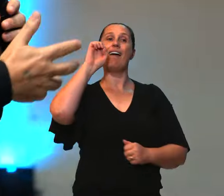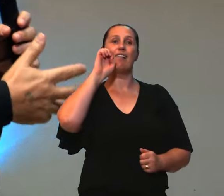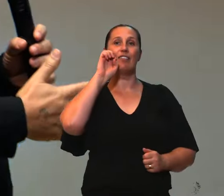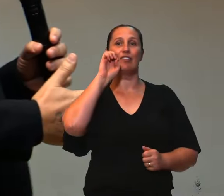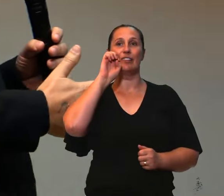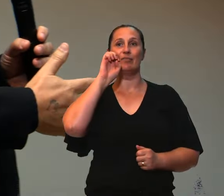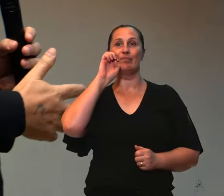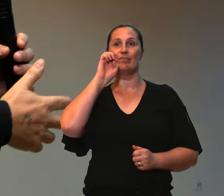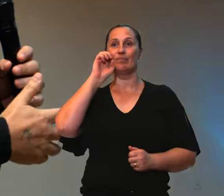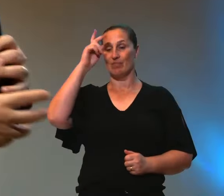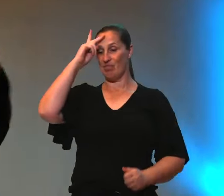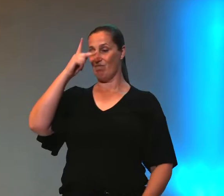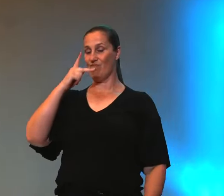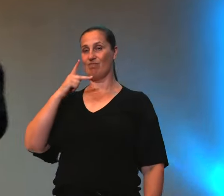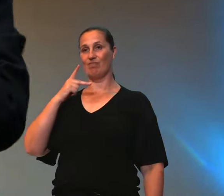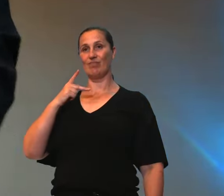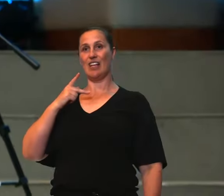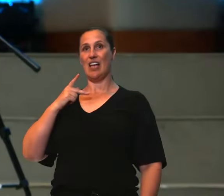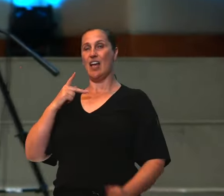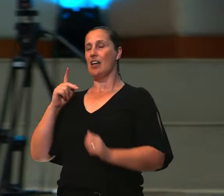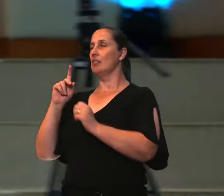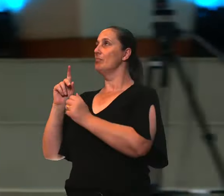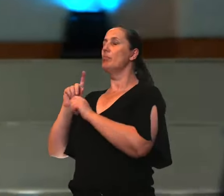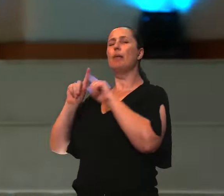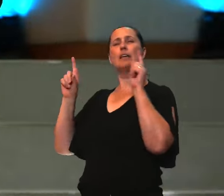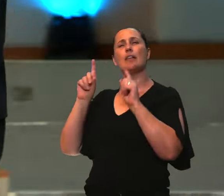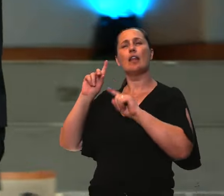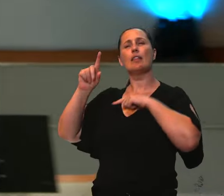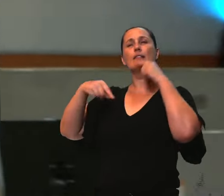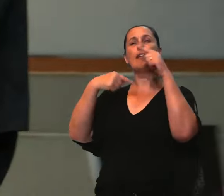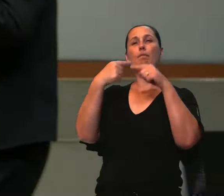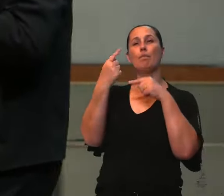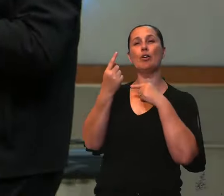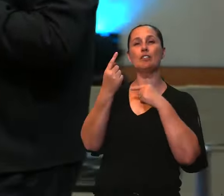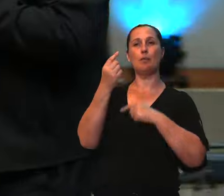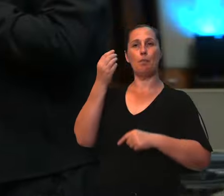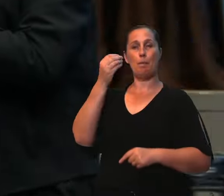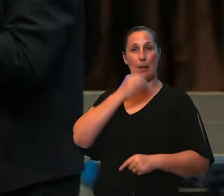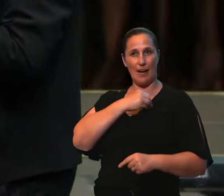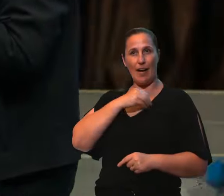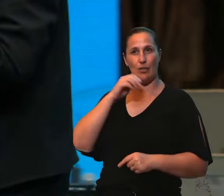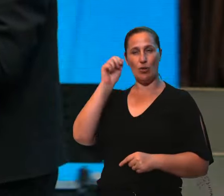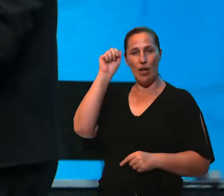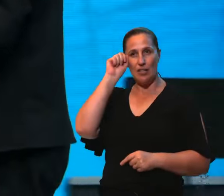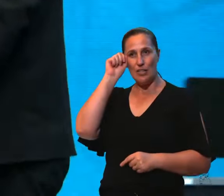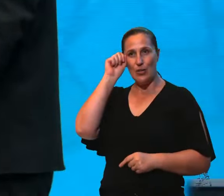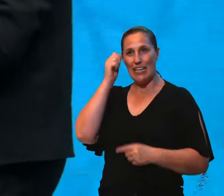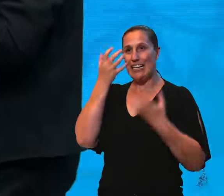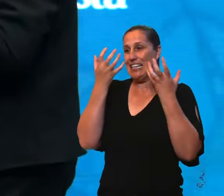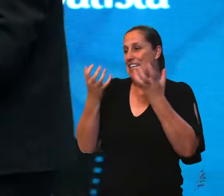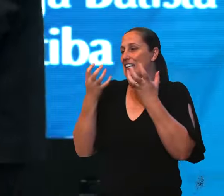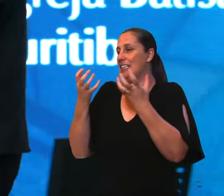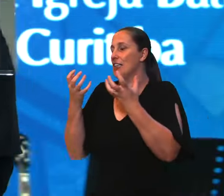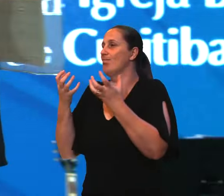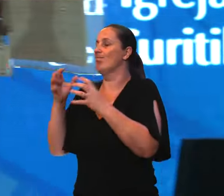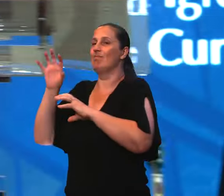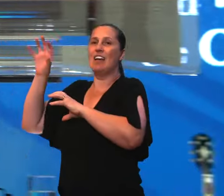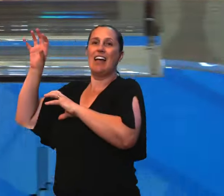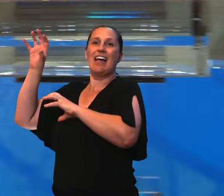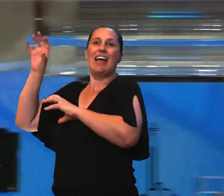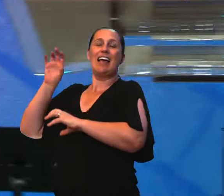altruísmo mas depois que ele pecou o que era de Deus ele queria para ele o que era de EVA ele queria para ele isso se chamou na história